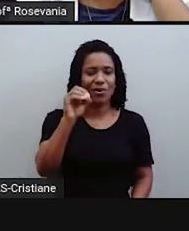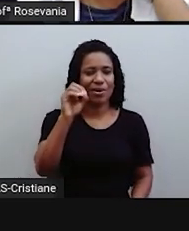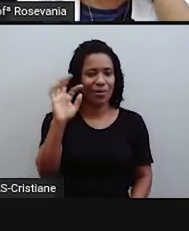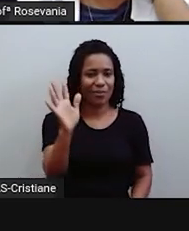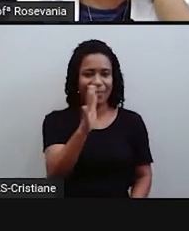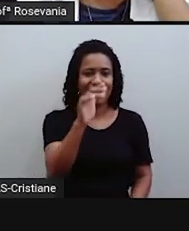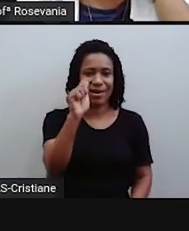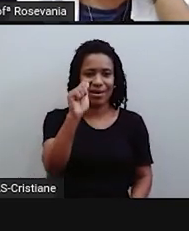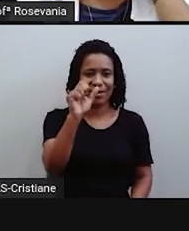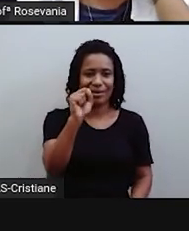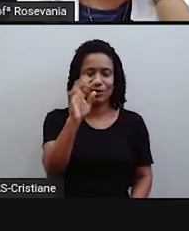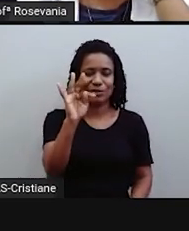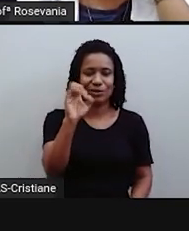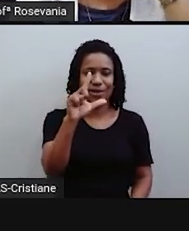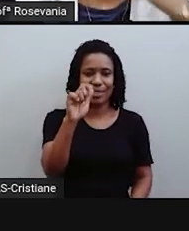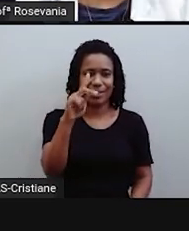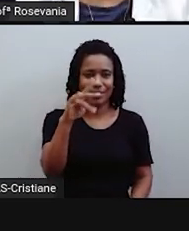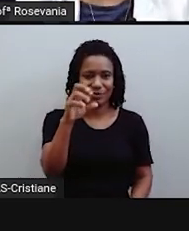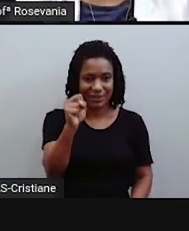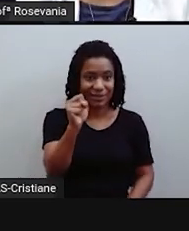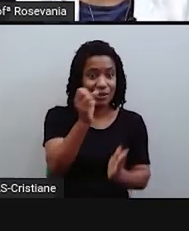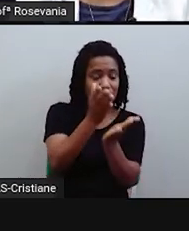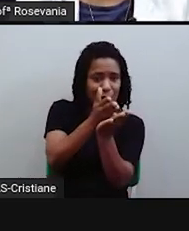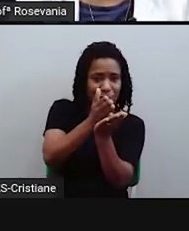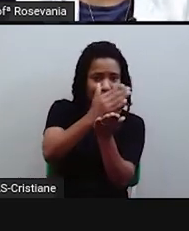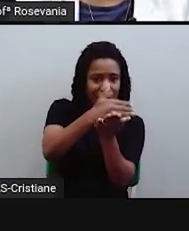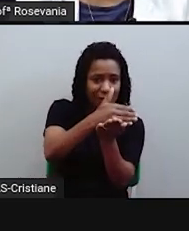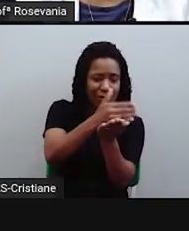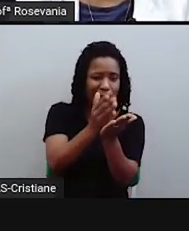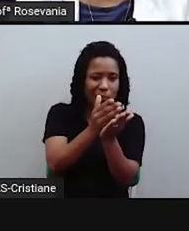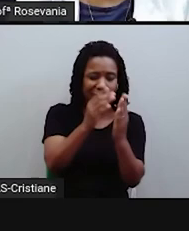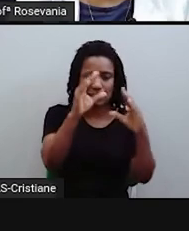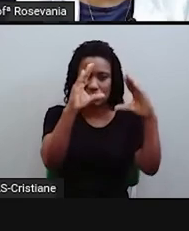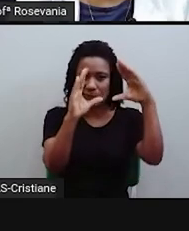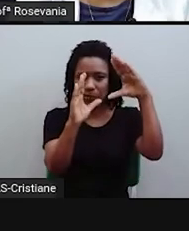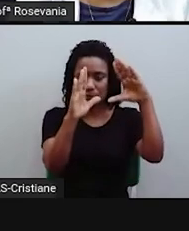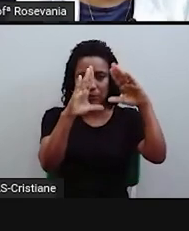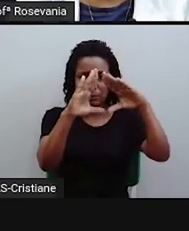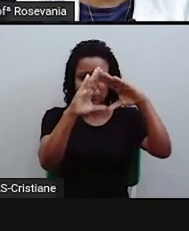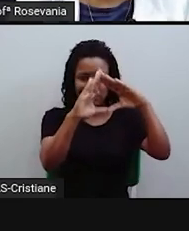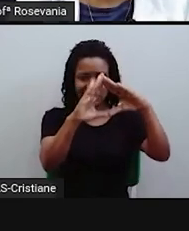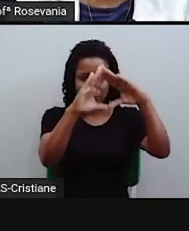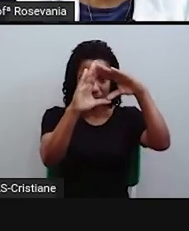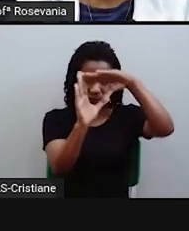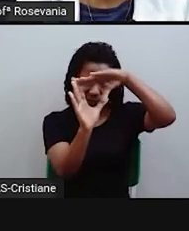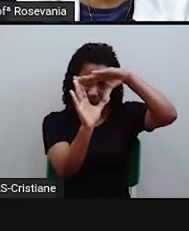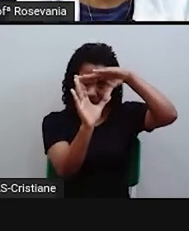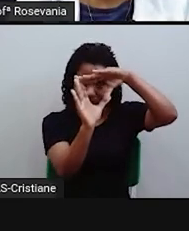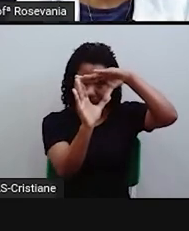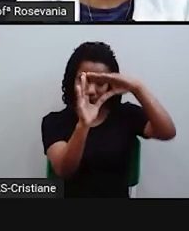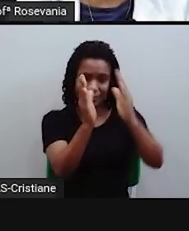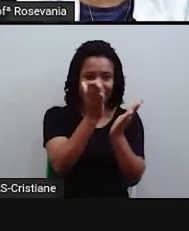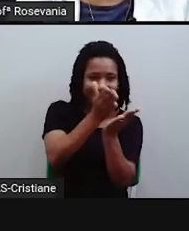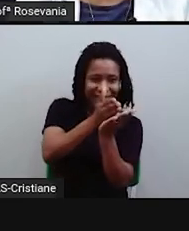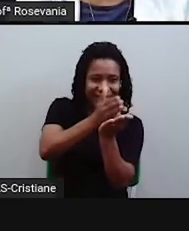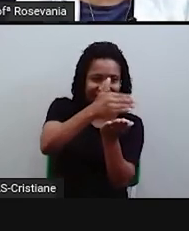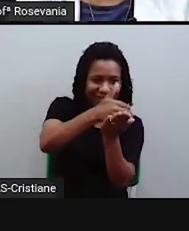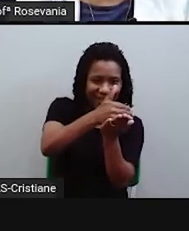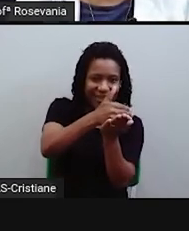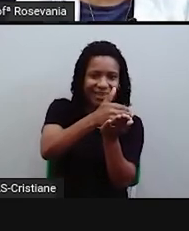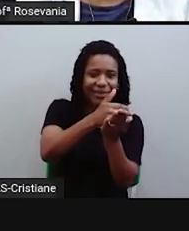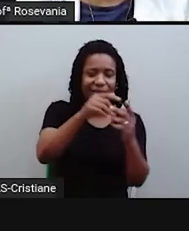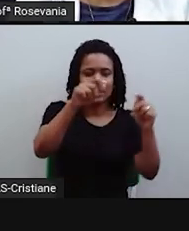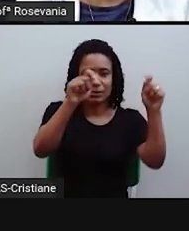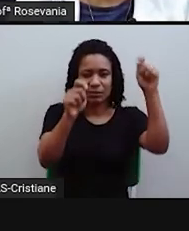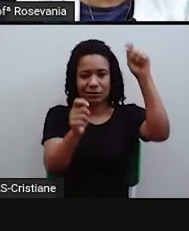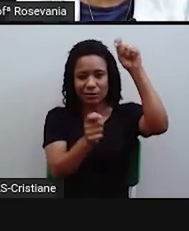o quadrante, o sextante, que eles estudavam, né, através desse caninho aqui, ó, e